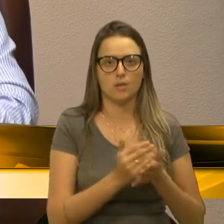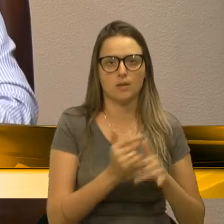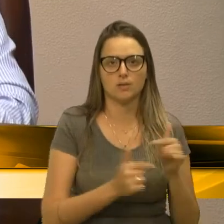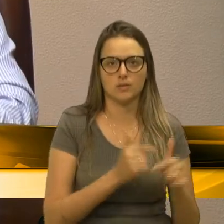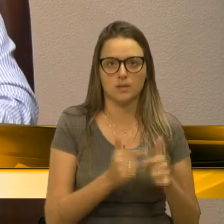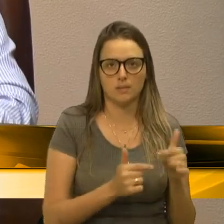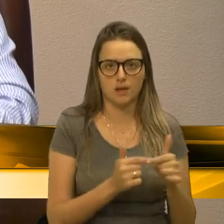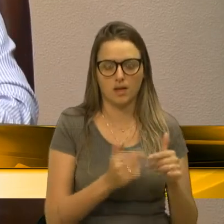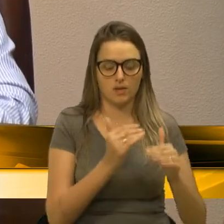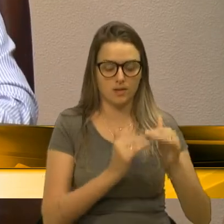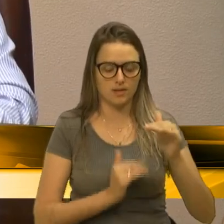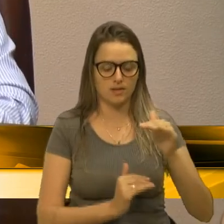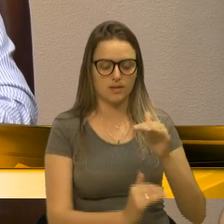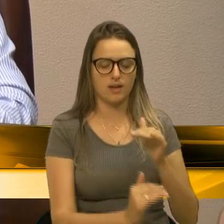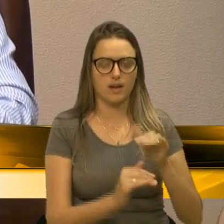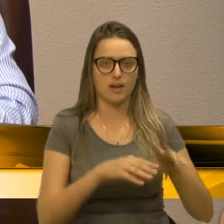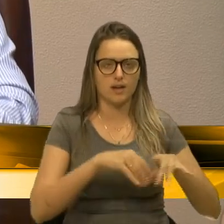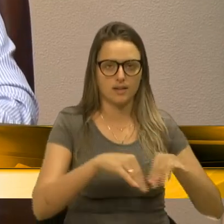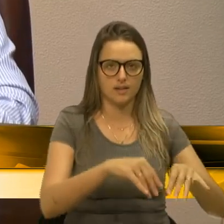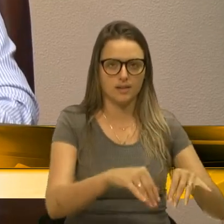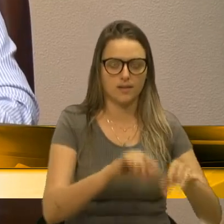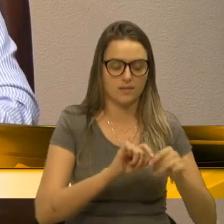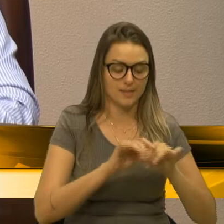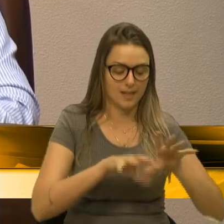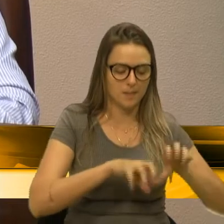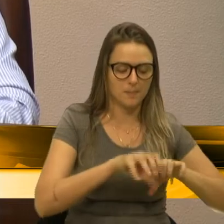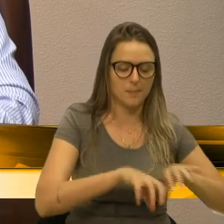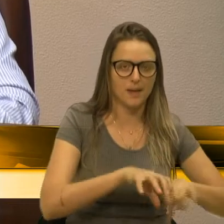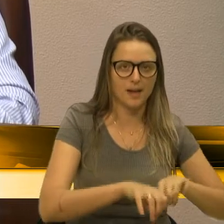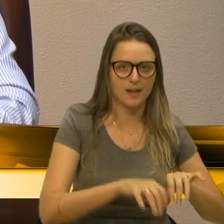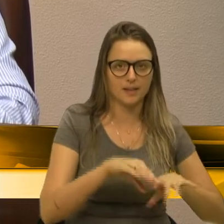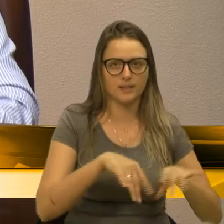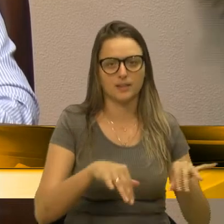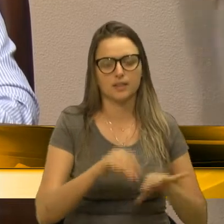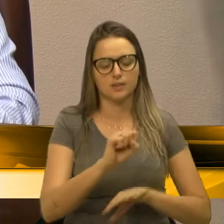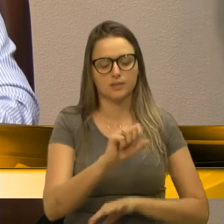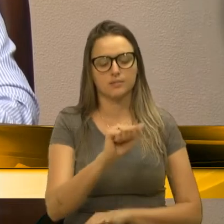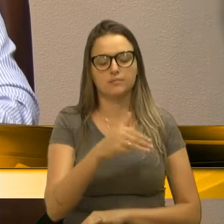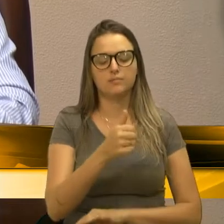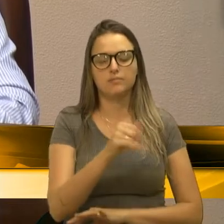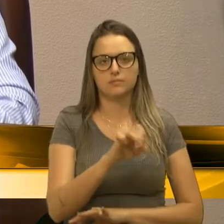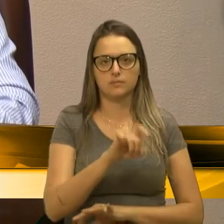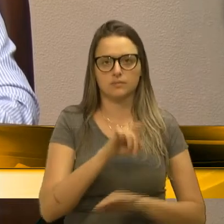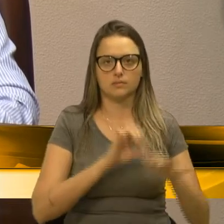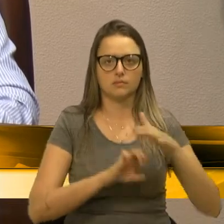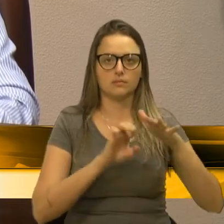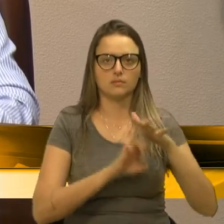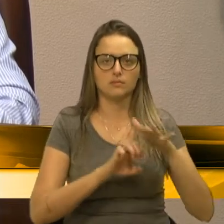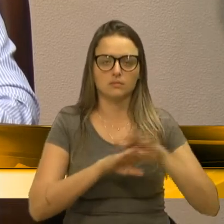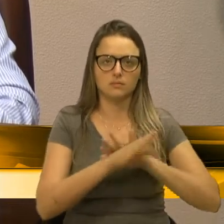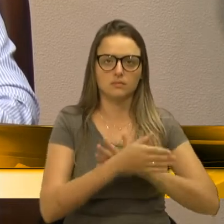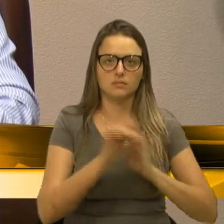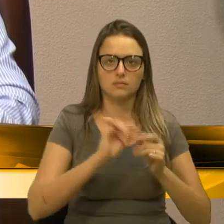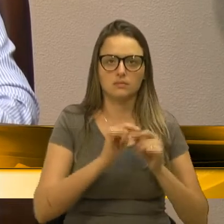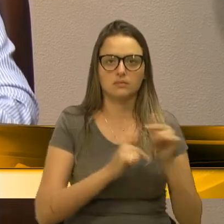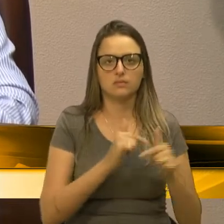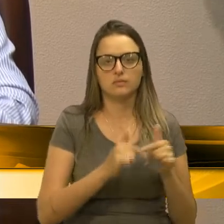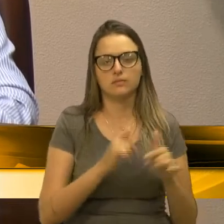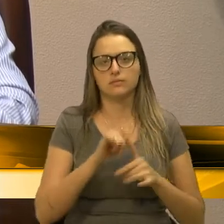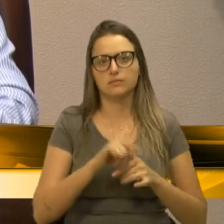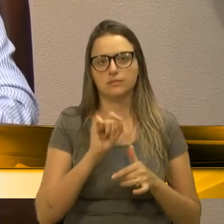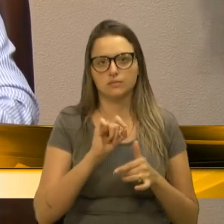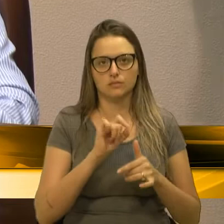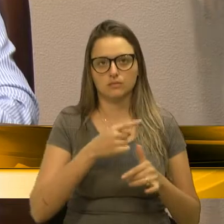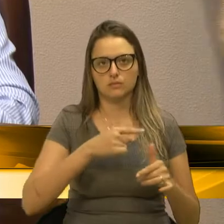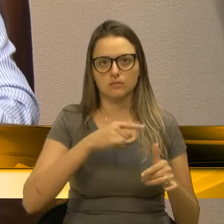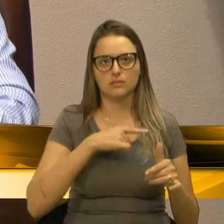subsolo, teria que fazer algumas escavações. O SAMAI seria a empresa adequada e apta para fazer esse serviço. E a tendência, a princípio, seria